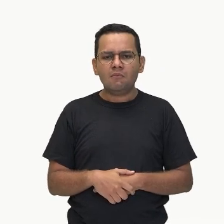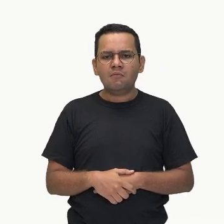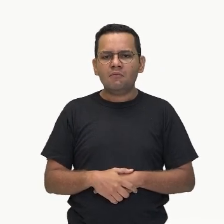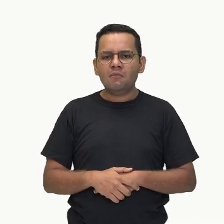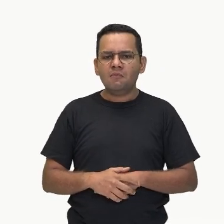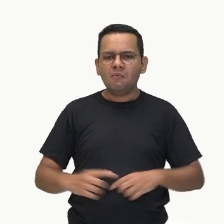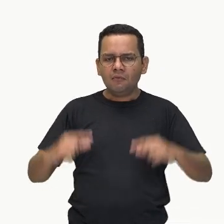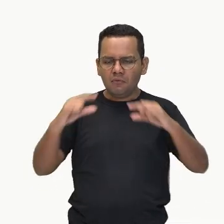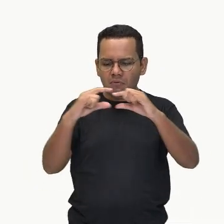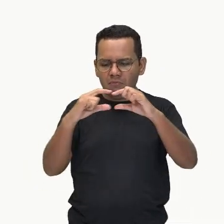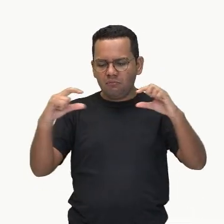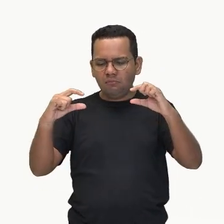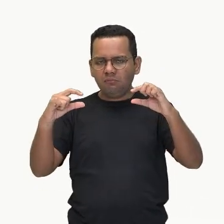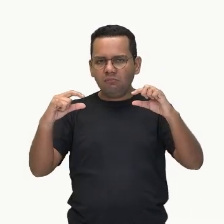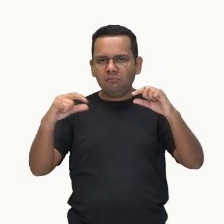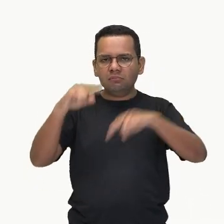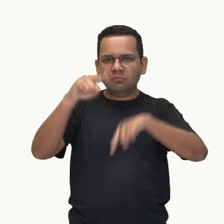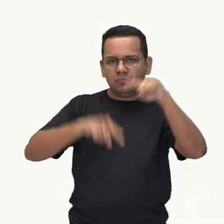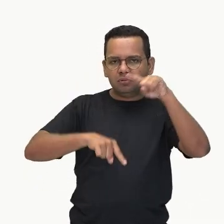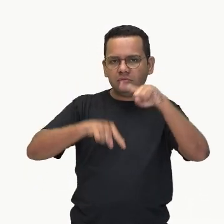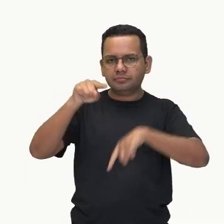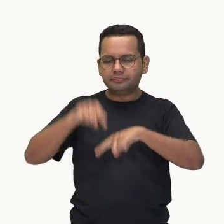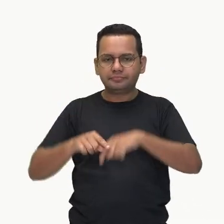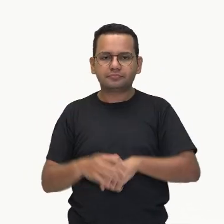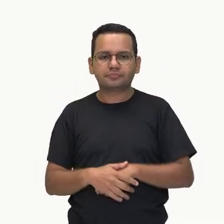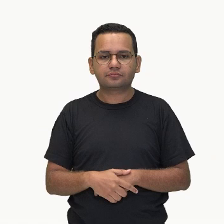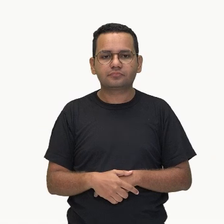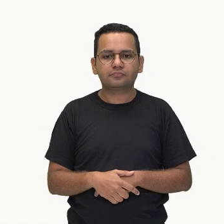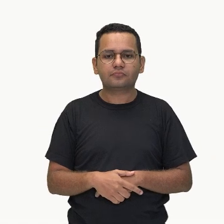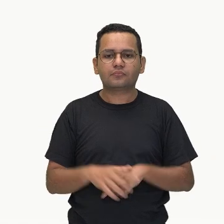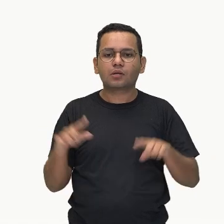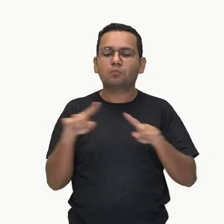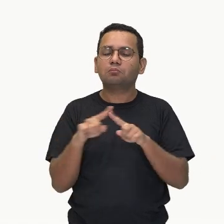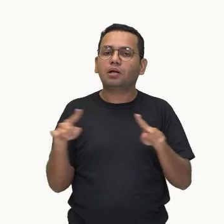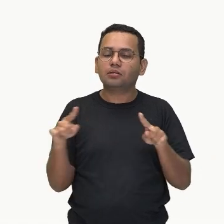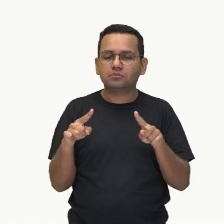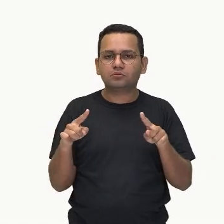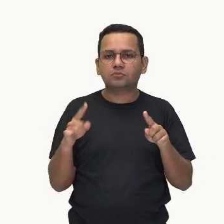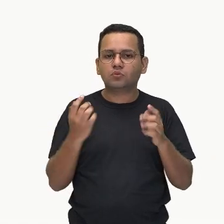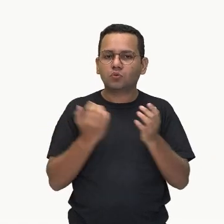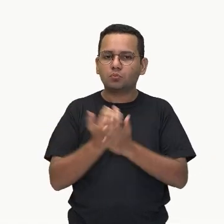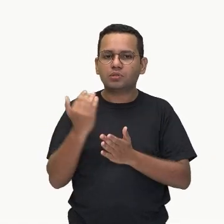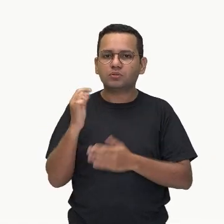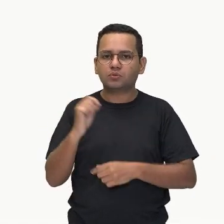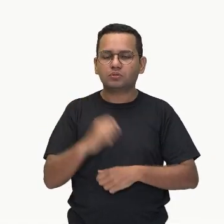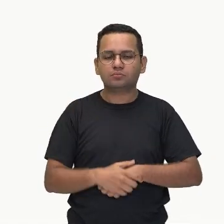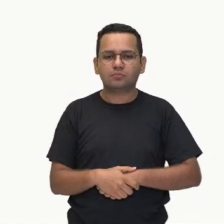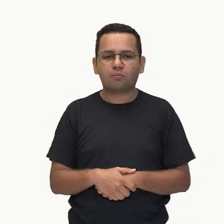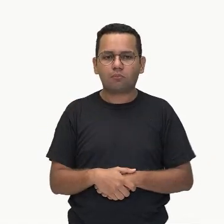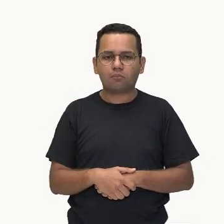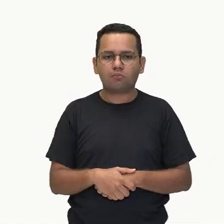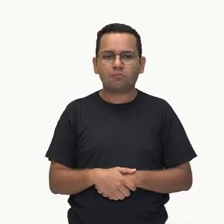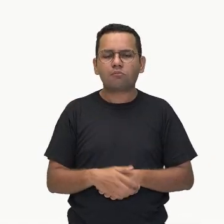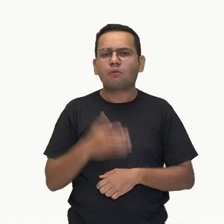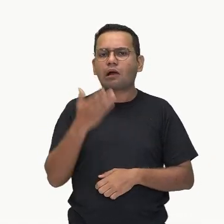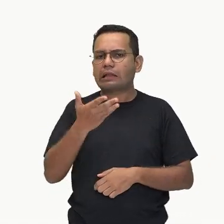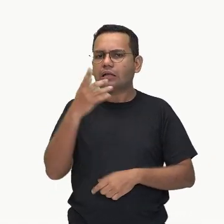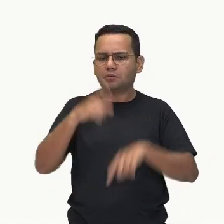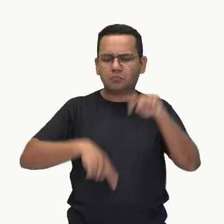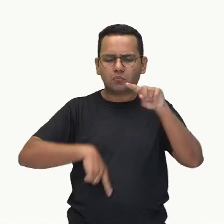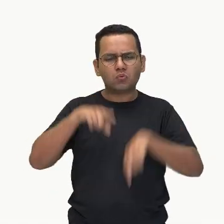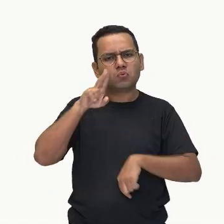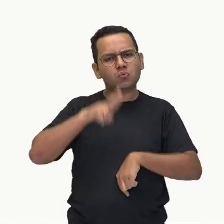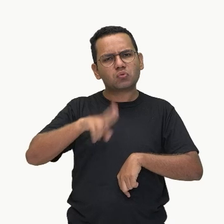ensaio, né? De início, os dois tubos de ensaio, eles estão, né, um tubo de ensaio é um instrumento utilizado em